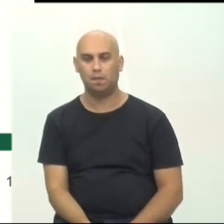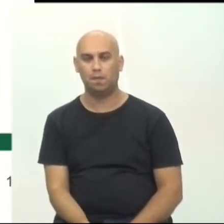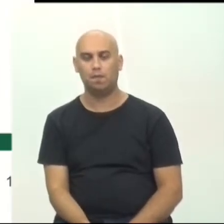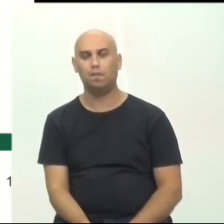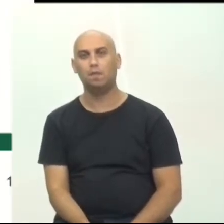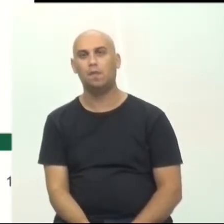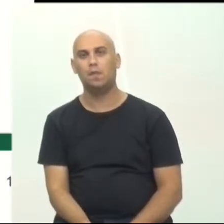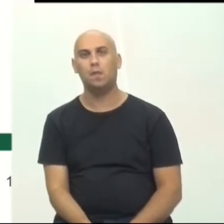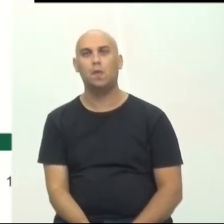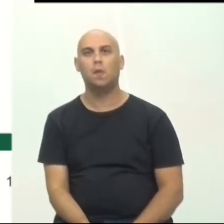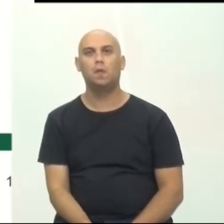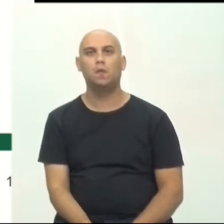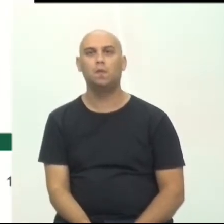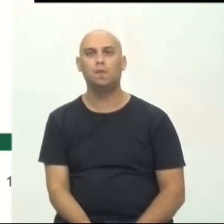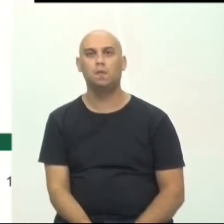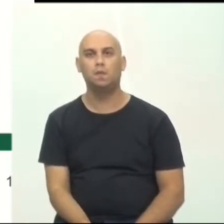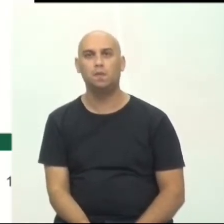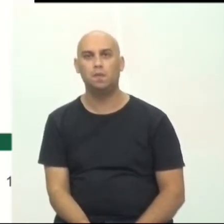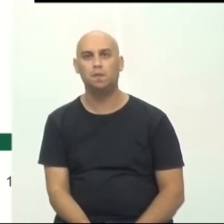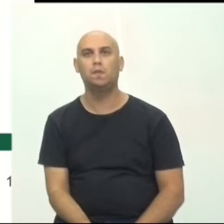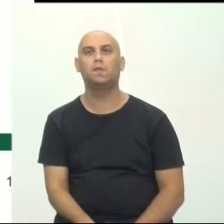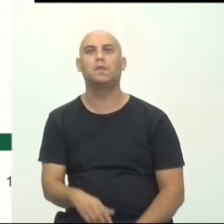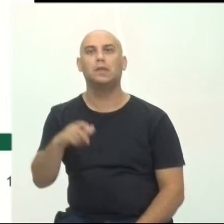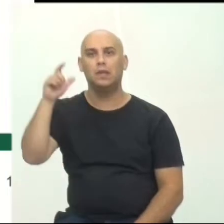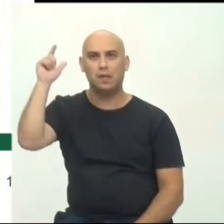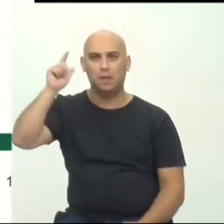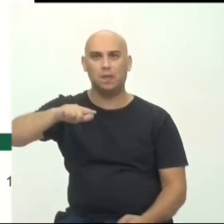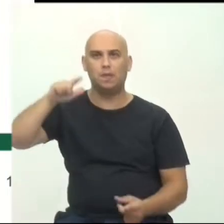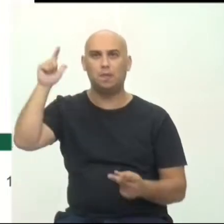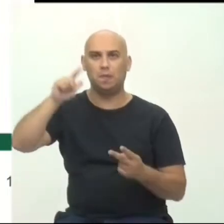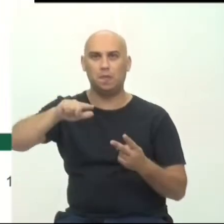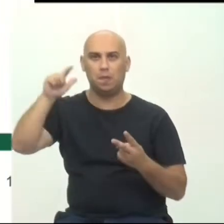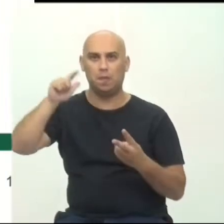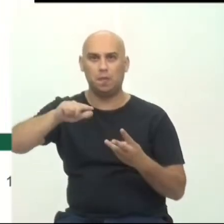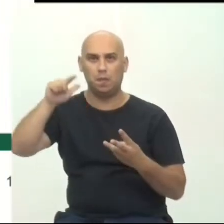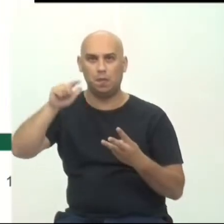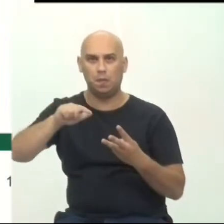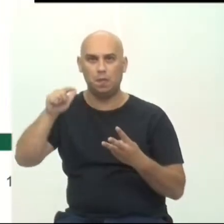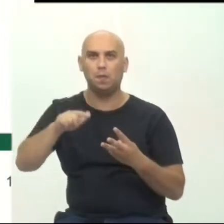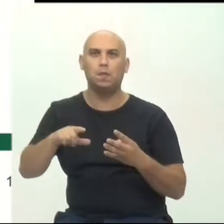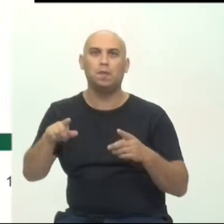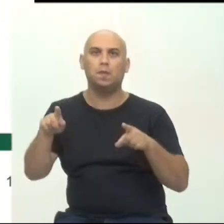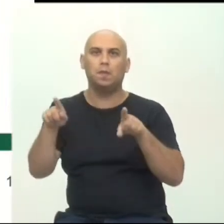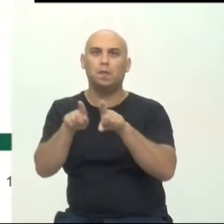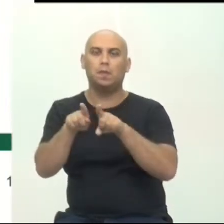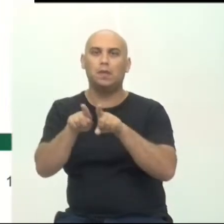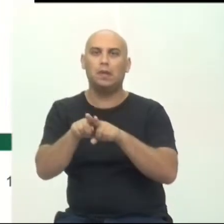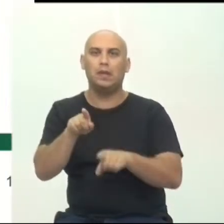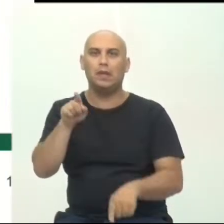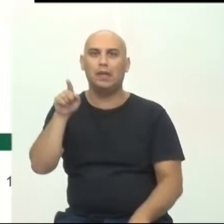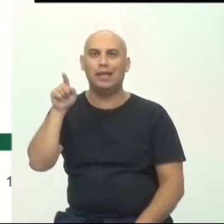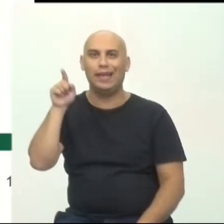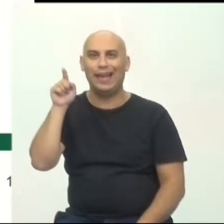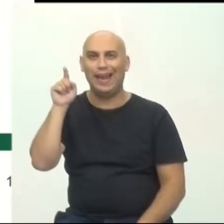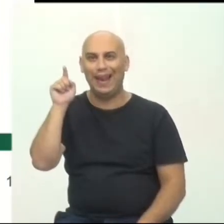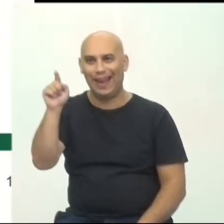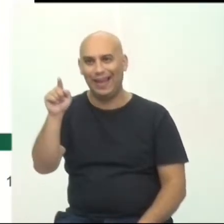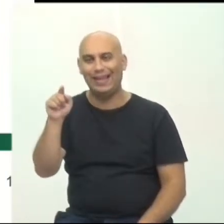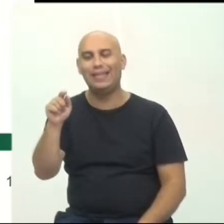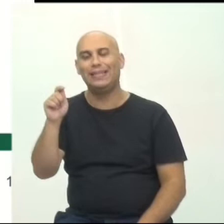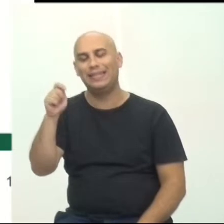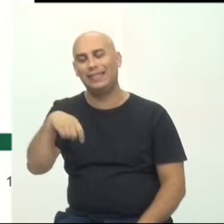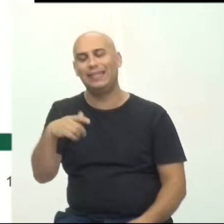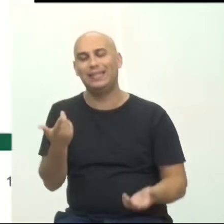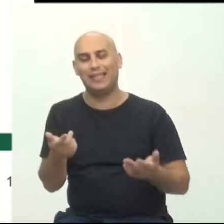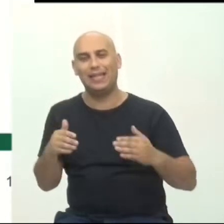Esse é o trecho que mais se repete na Avenida Centenário, que